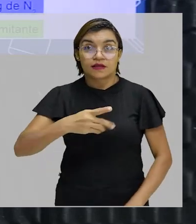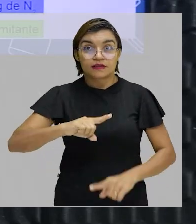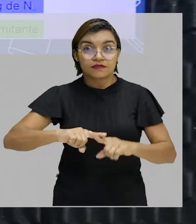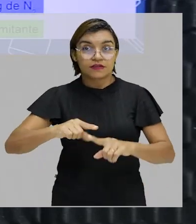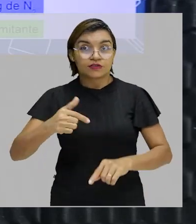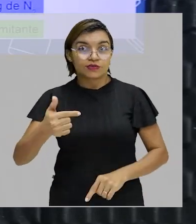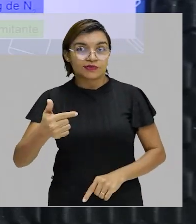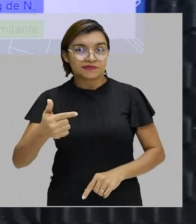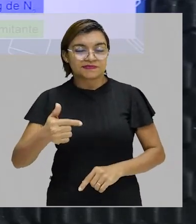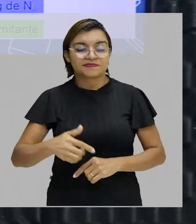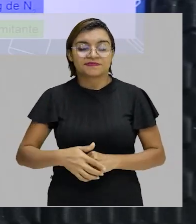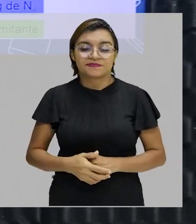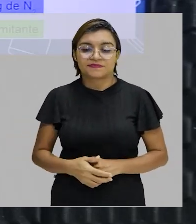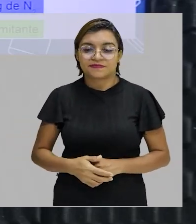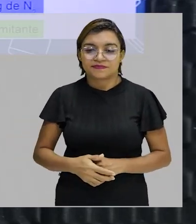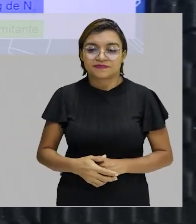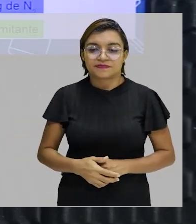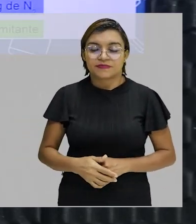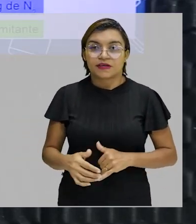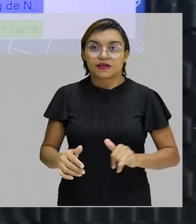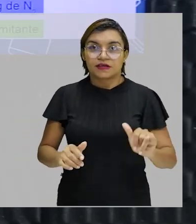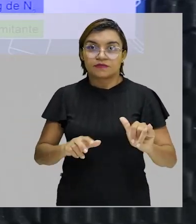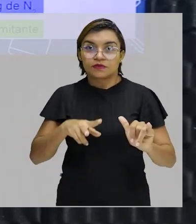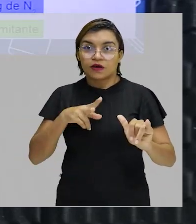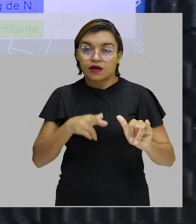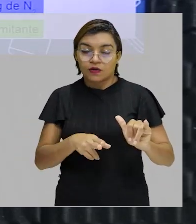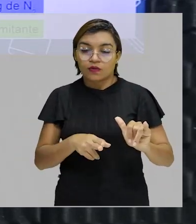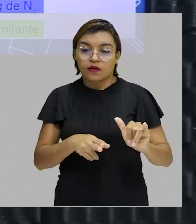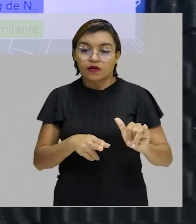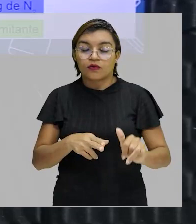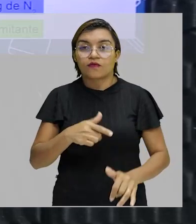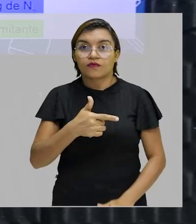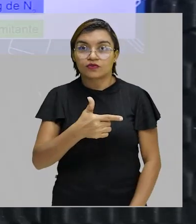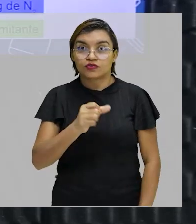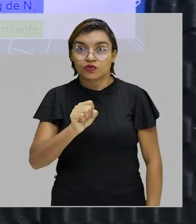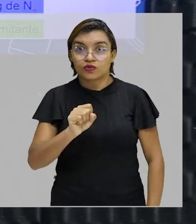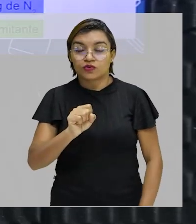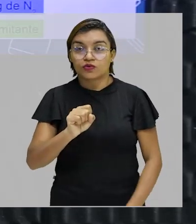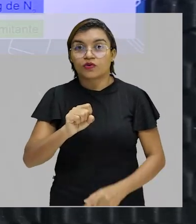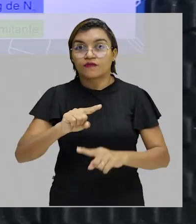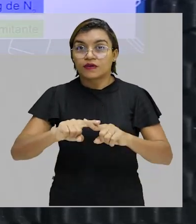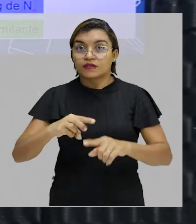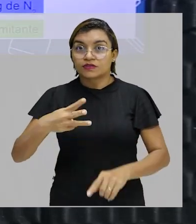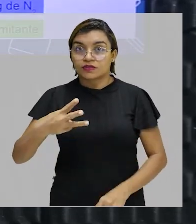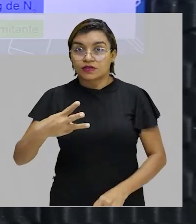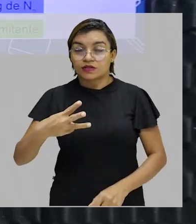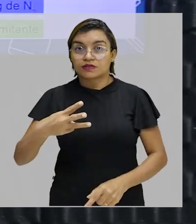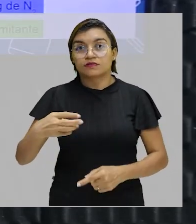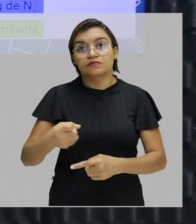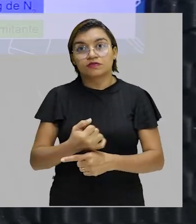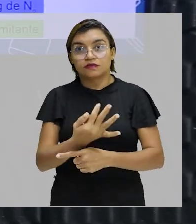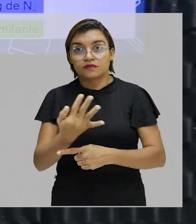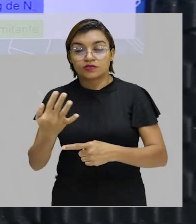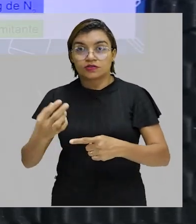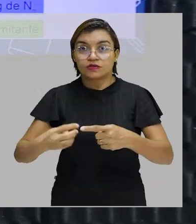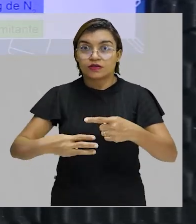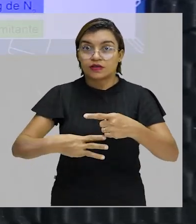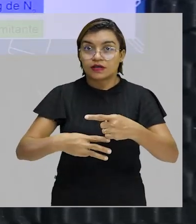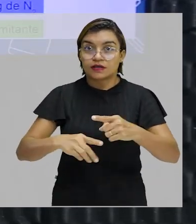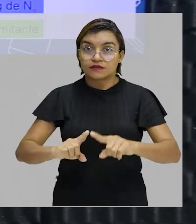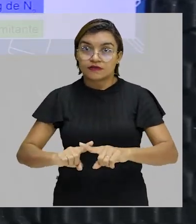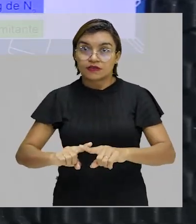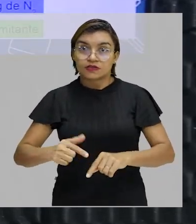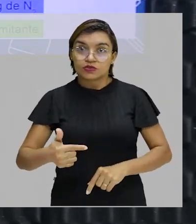2, certo? Y igual 28 vezes 3, dividido por 3 vezes 2.